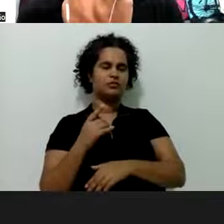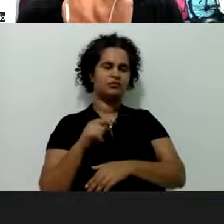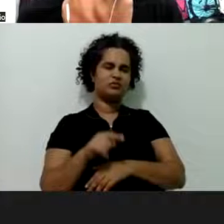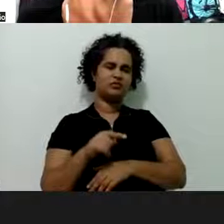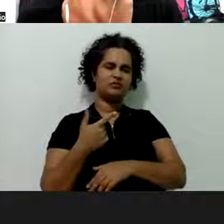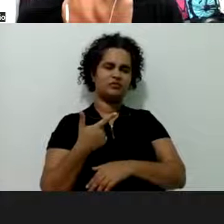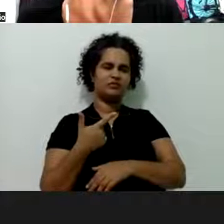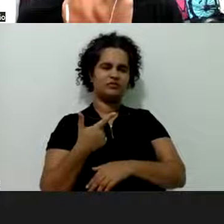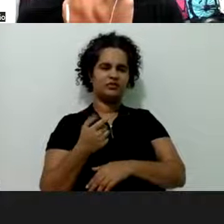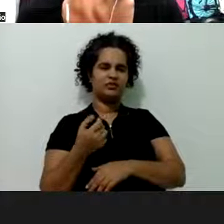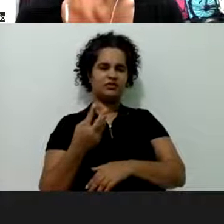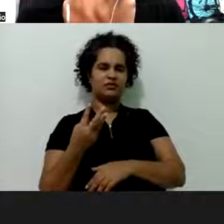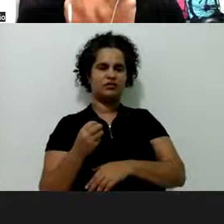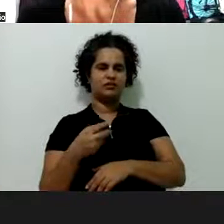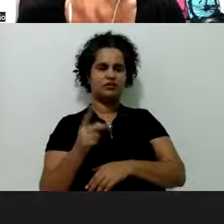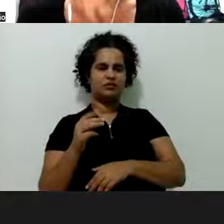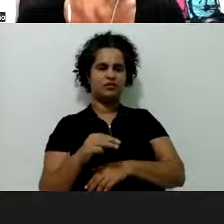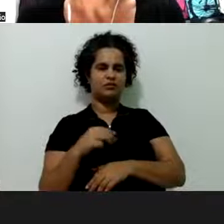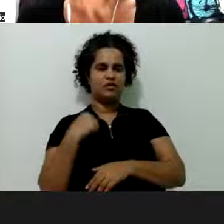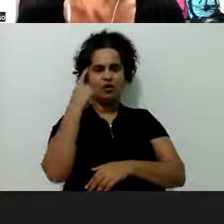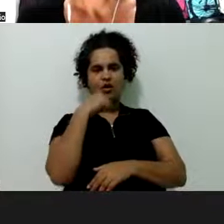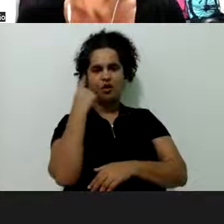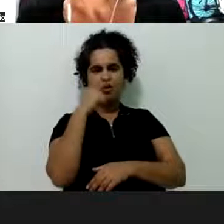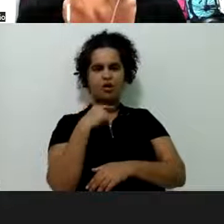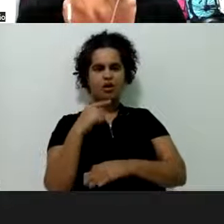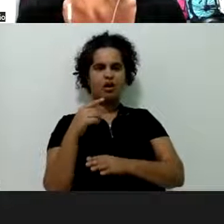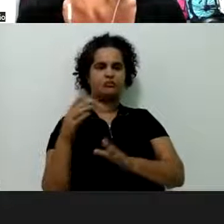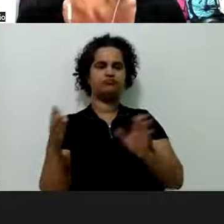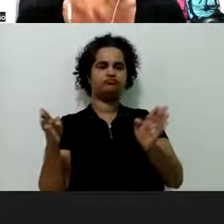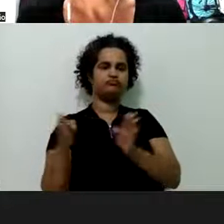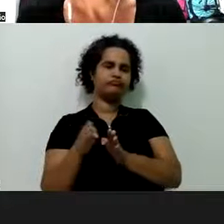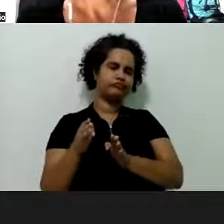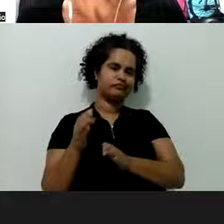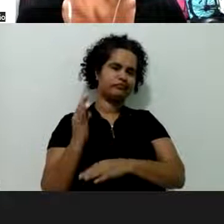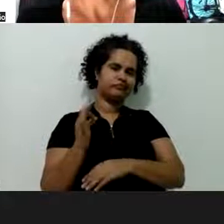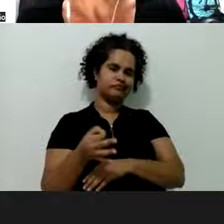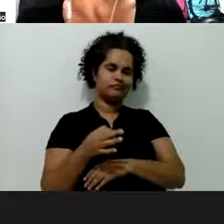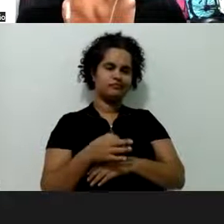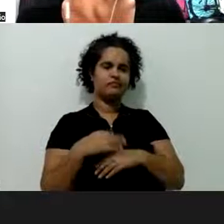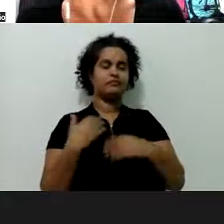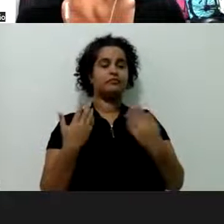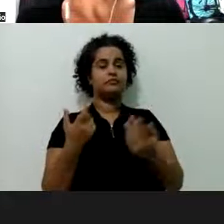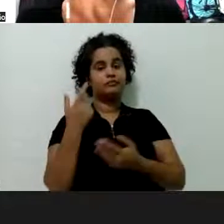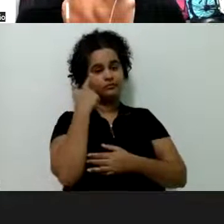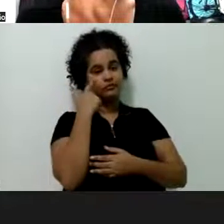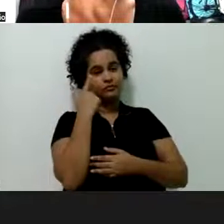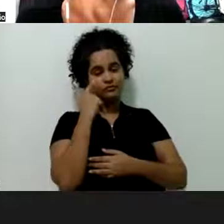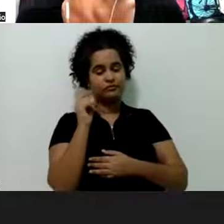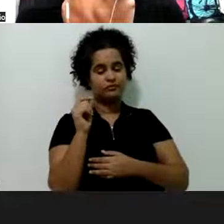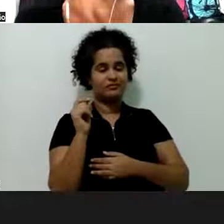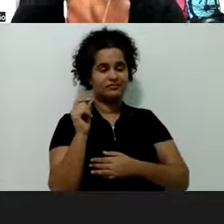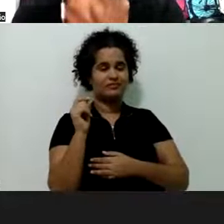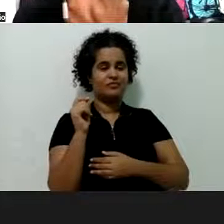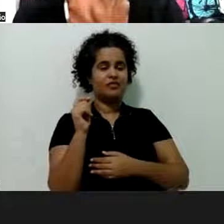30 km por hora, naquela via estreita. Então, pressupõe-se de que não